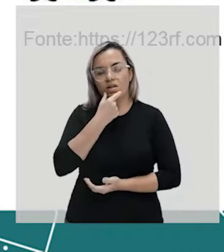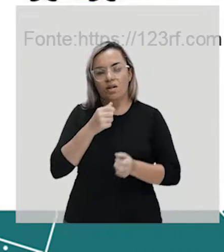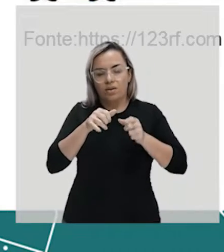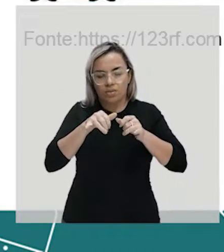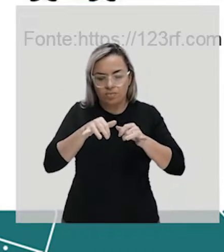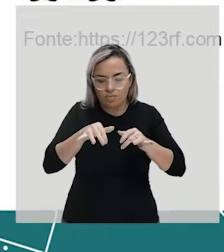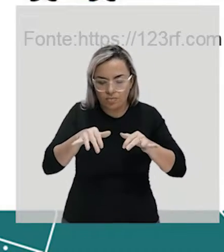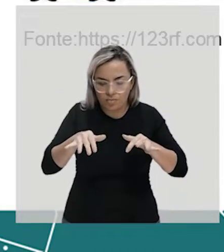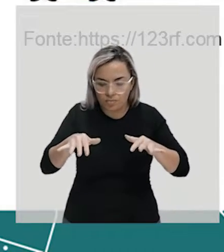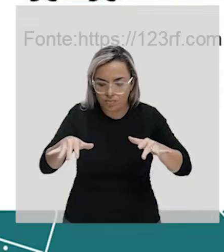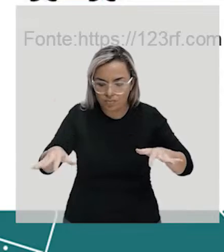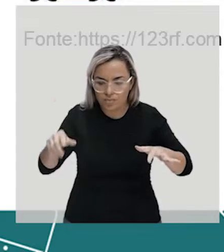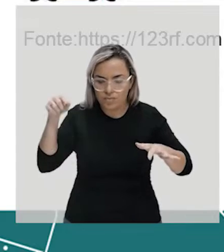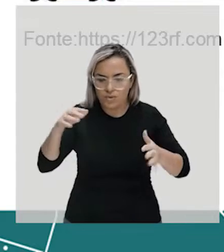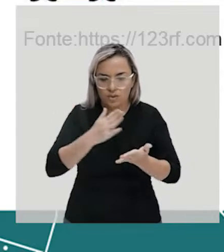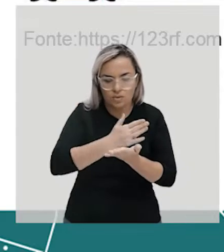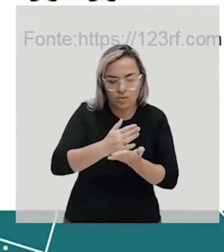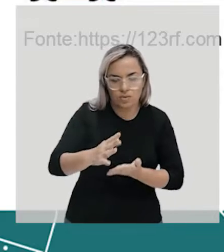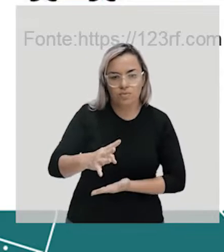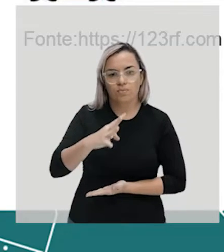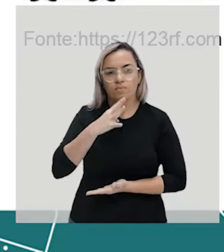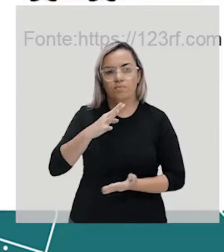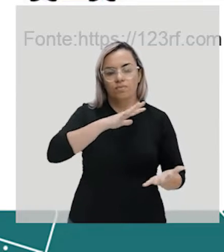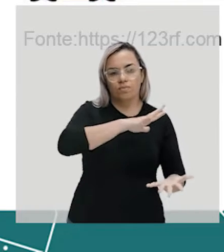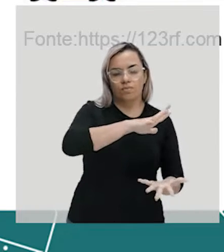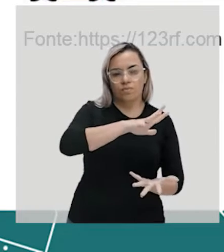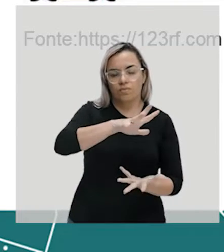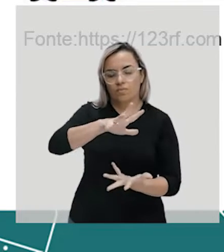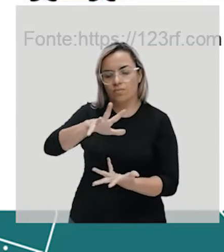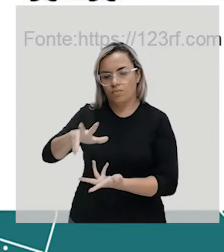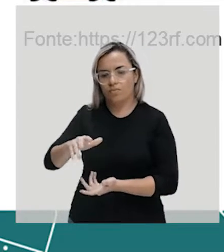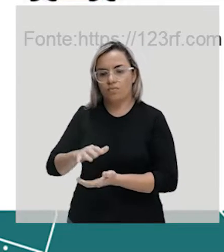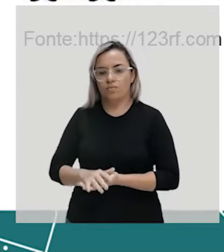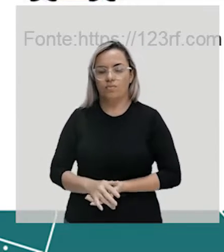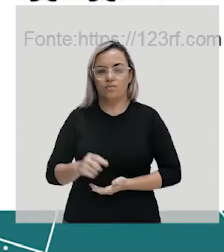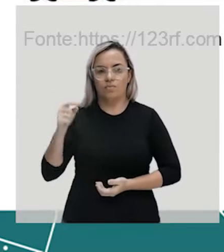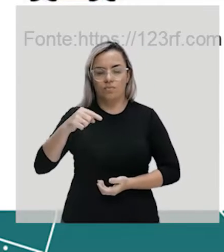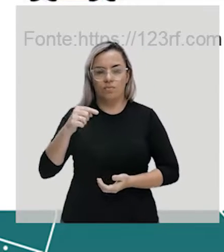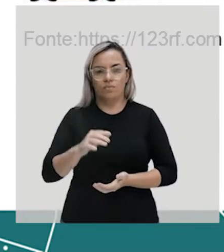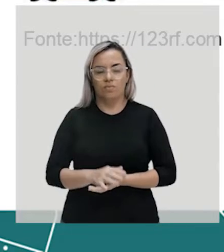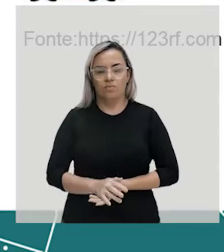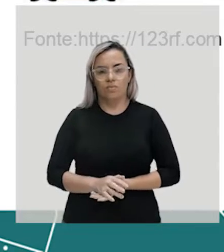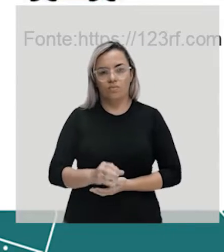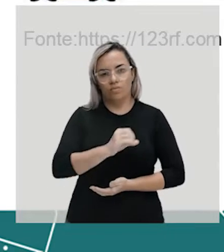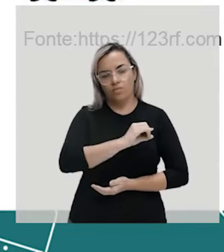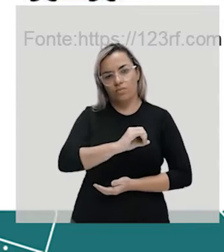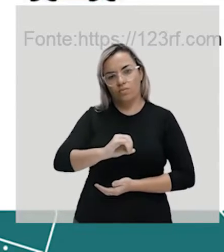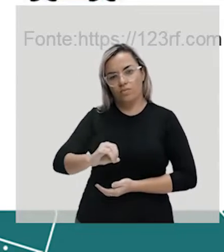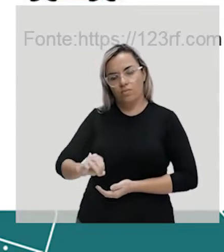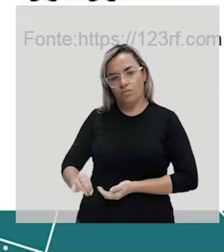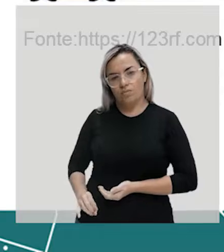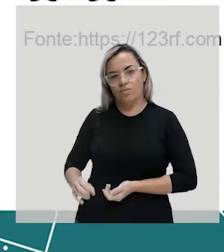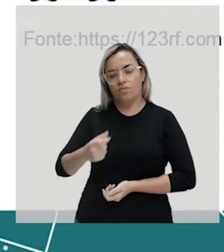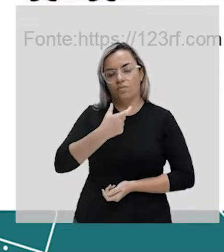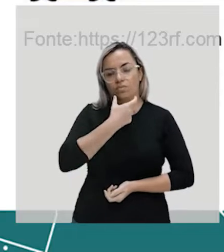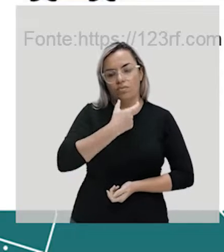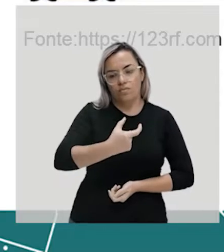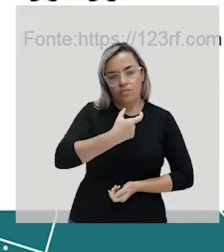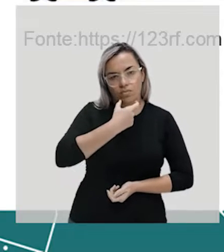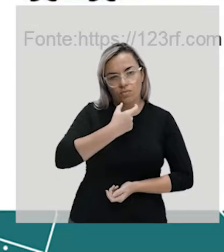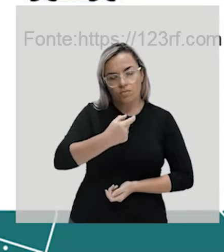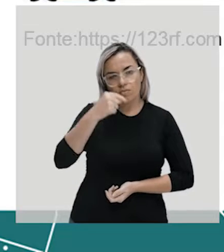expandir e ele começa a ser conhecido no mundo justamente pela expansão do império britânico a o